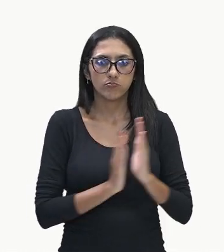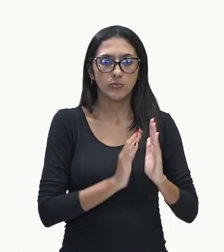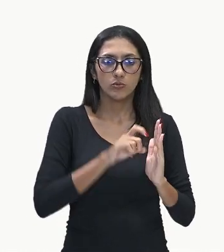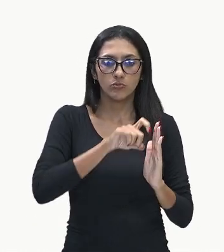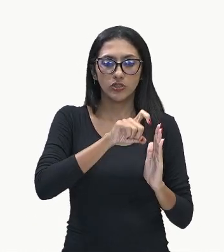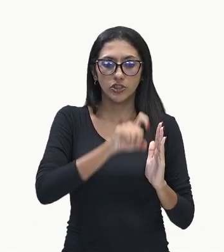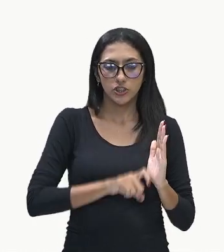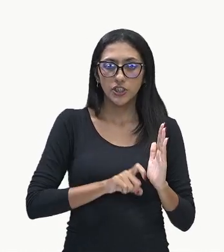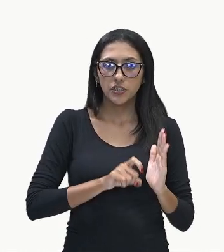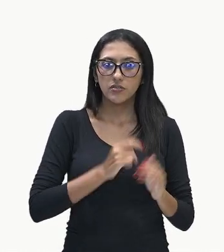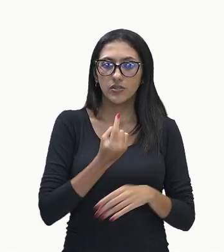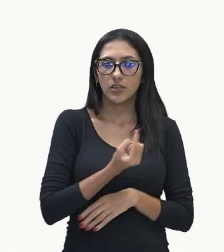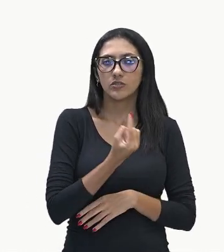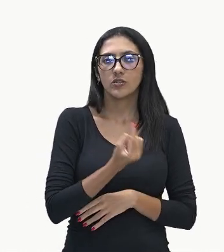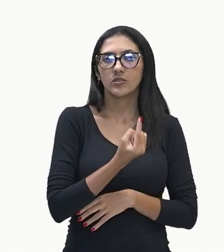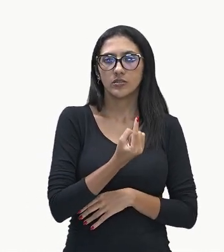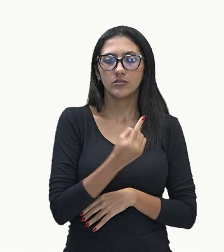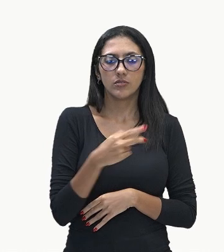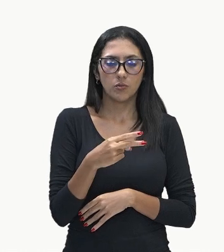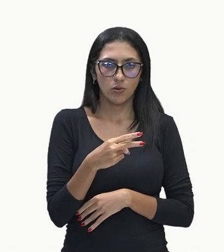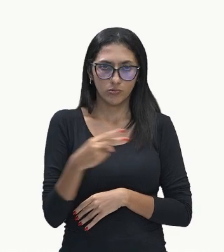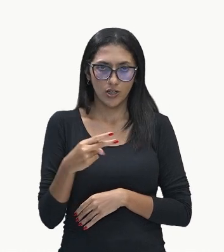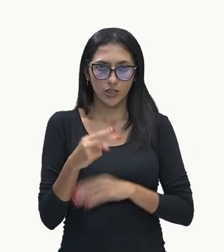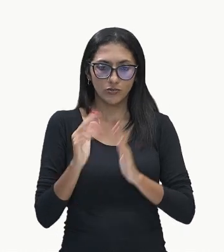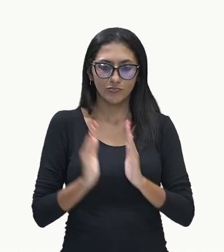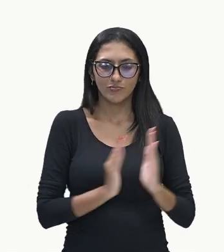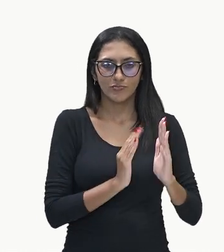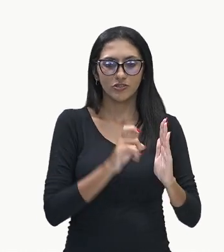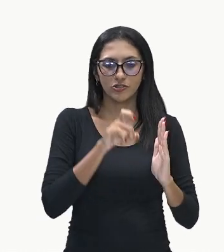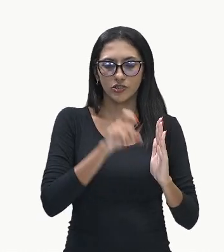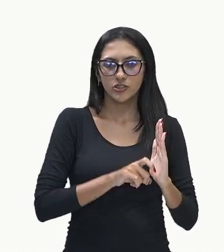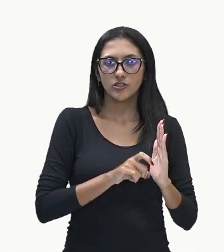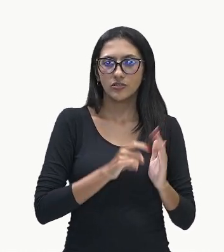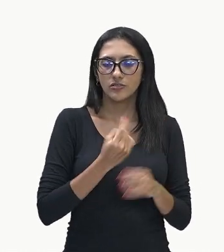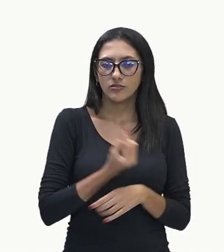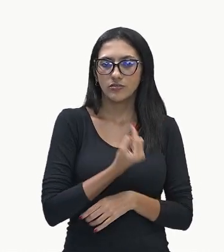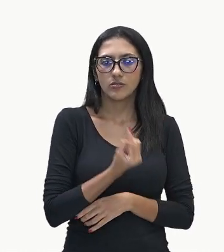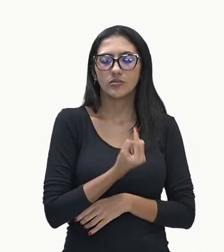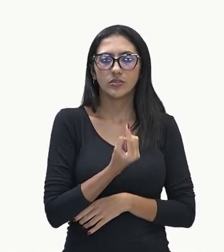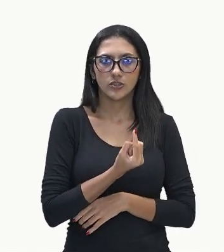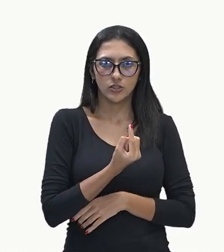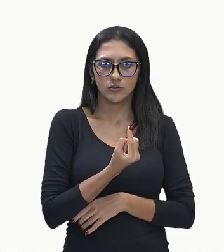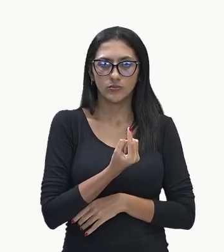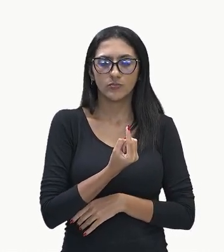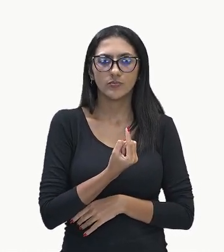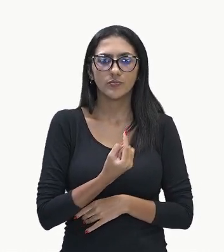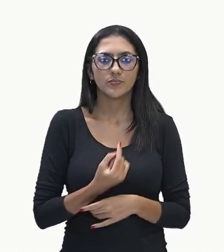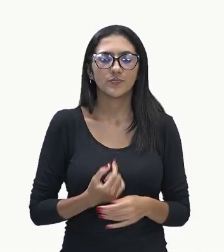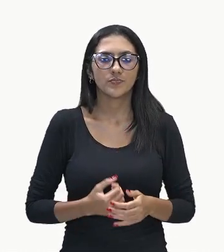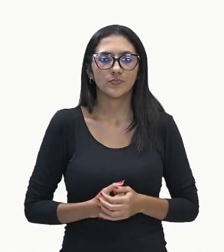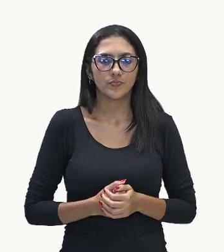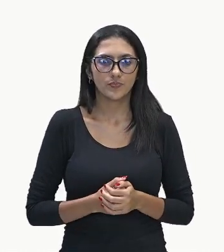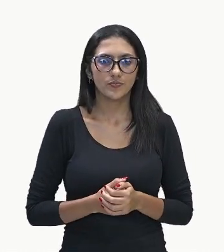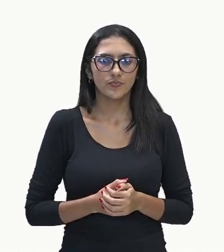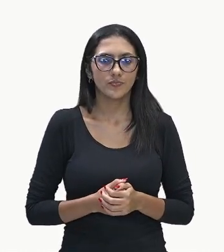a incógnita vai ficar, porque nós estamos aqui trabalhando em equação do primeiro grau, então x é a nossa incógnita,